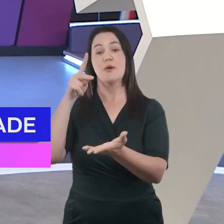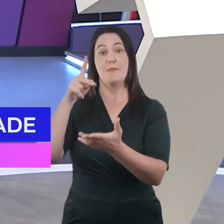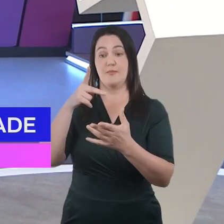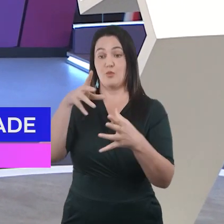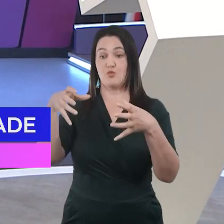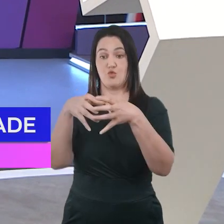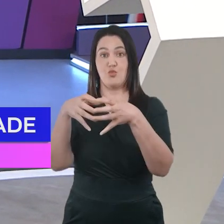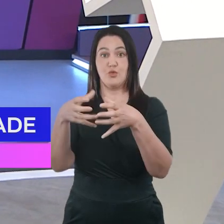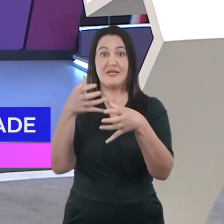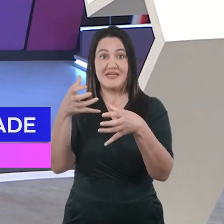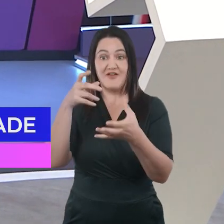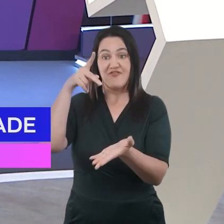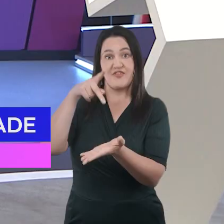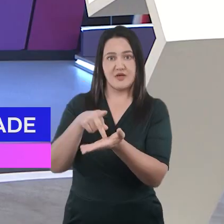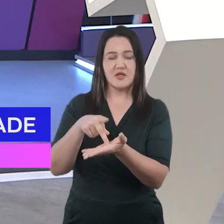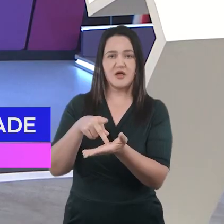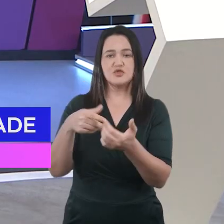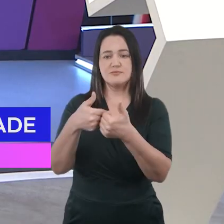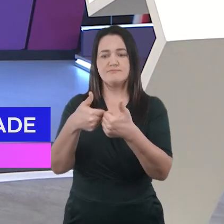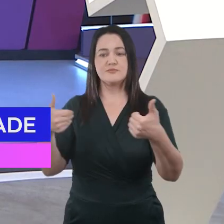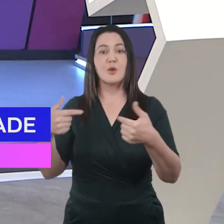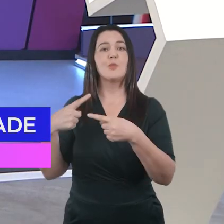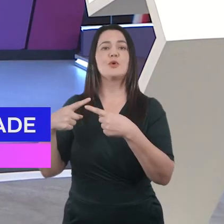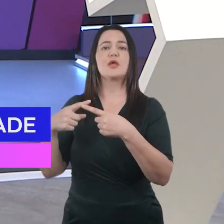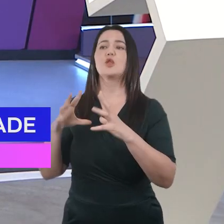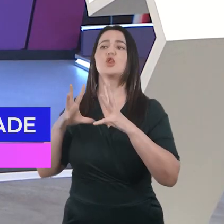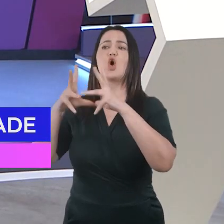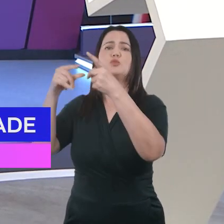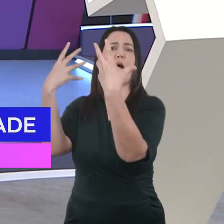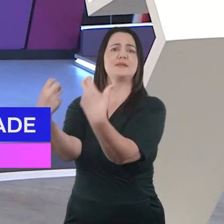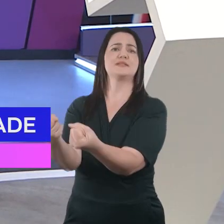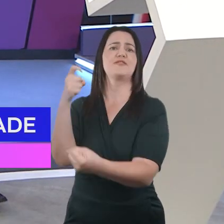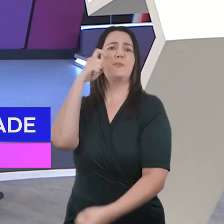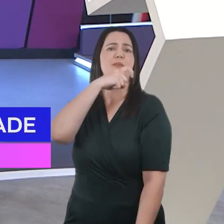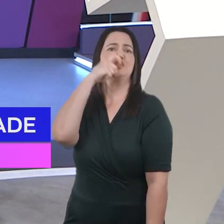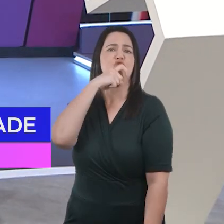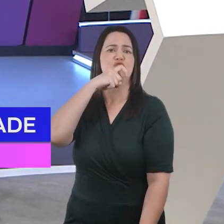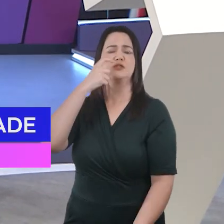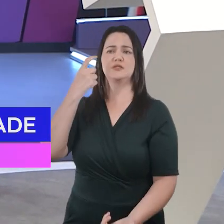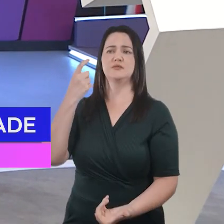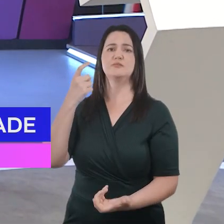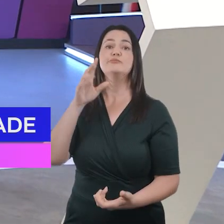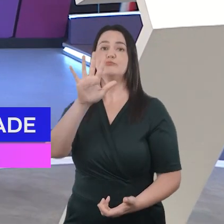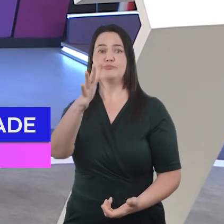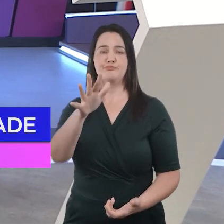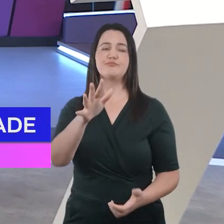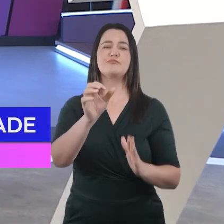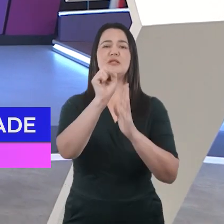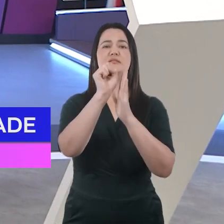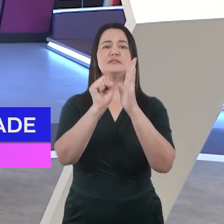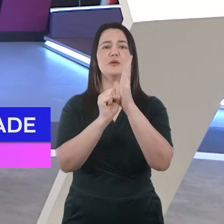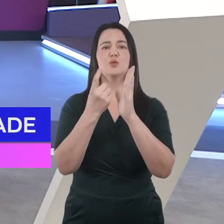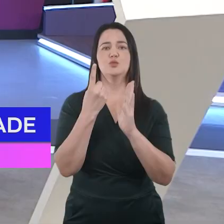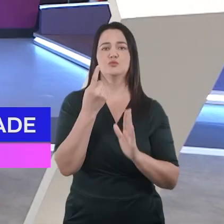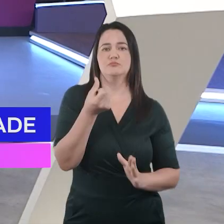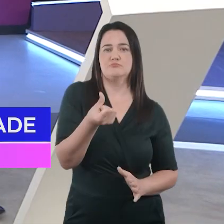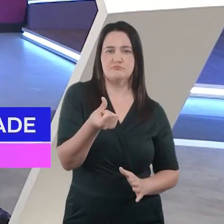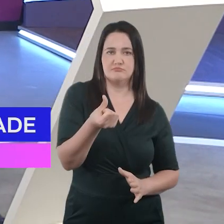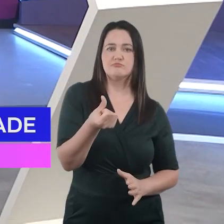para a verdade. A mentira estava reinando. Quando chegamos lá no século